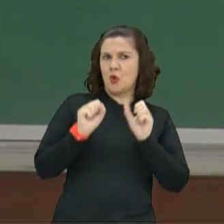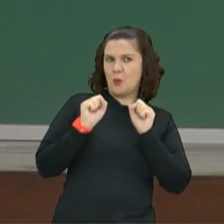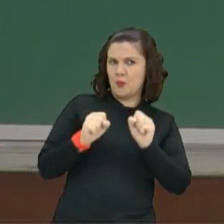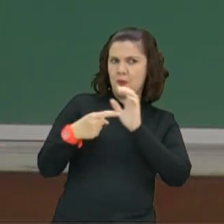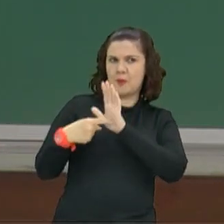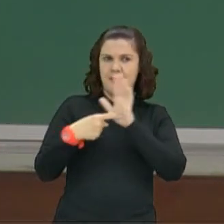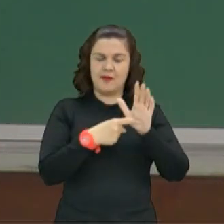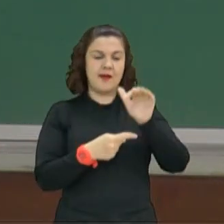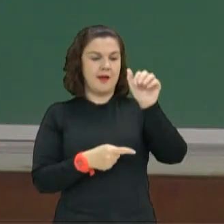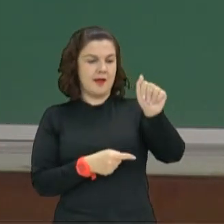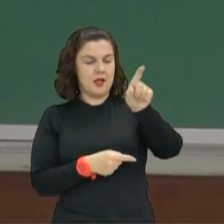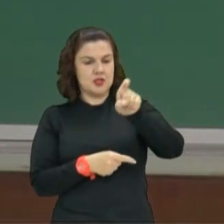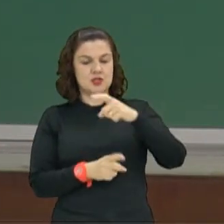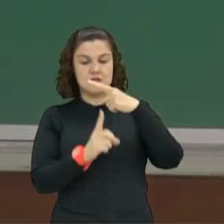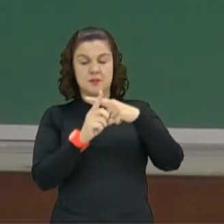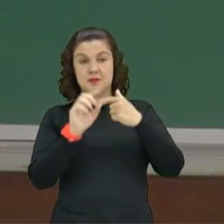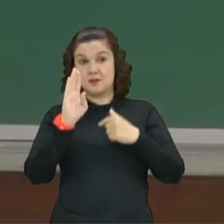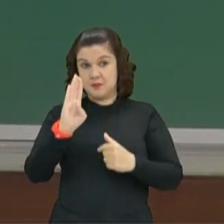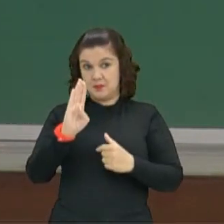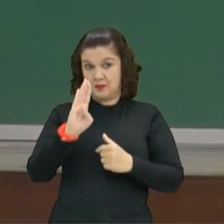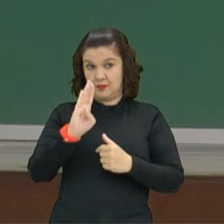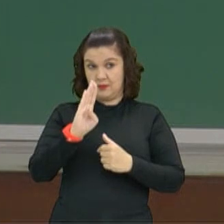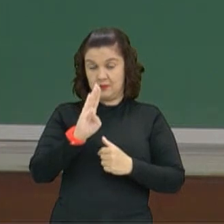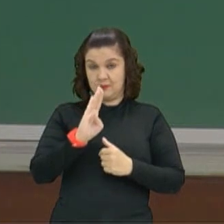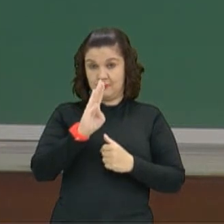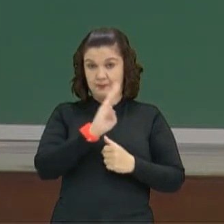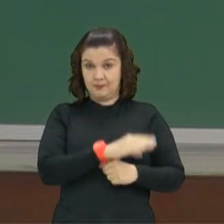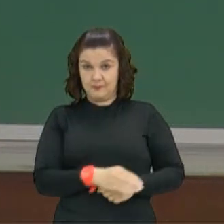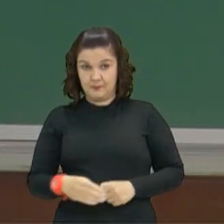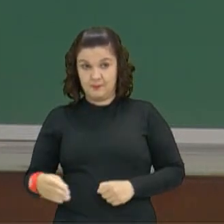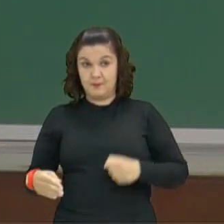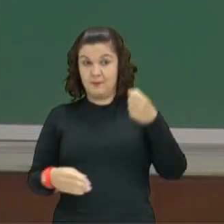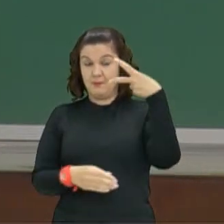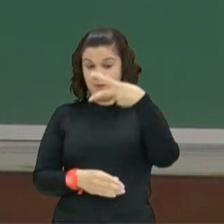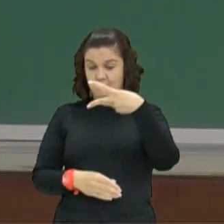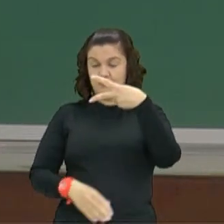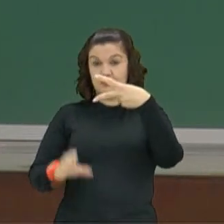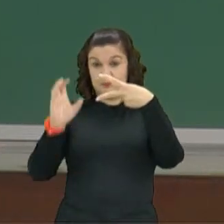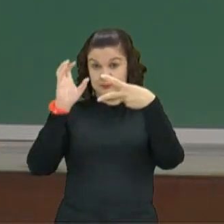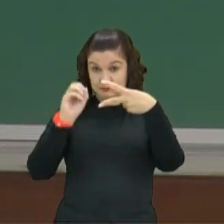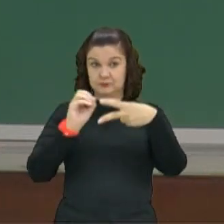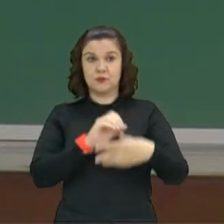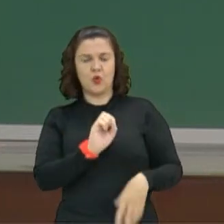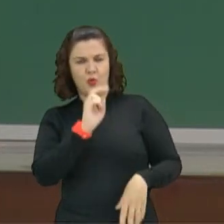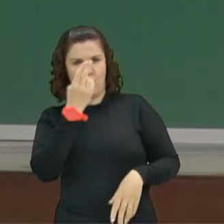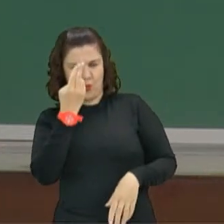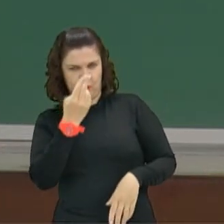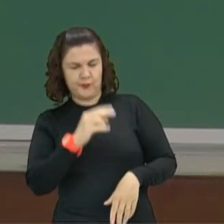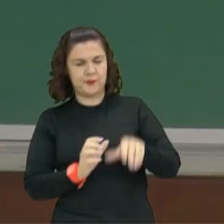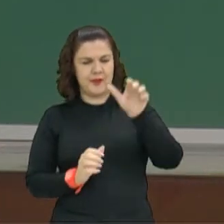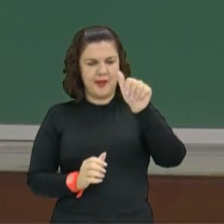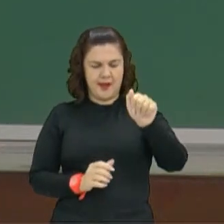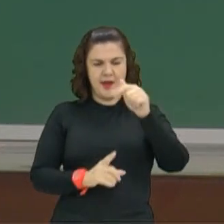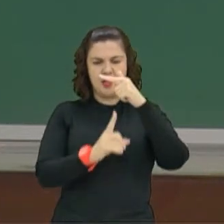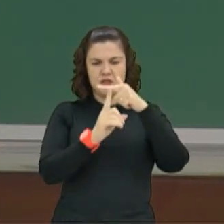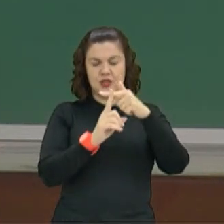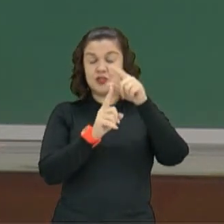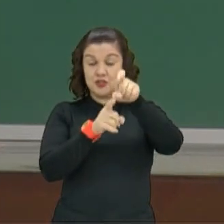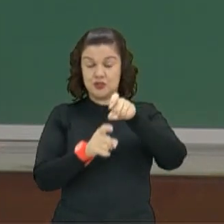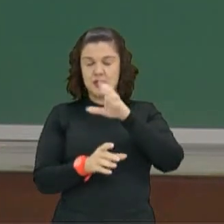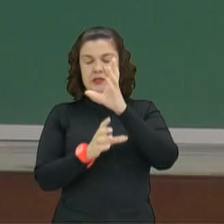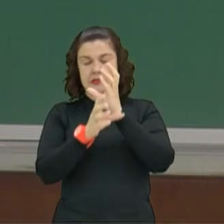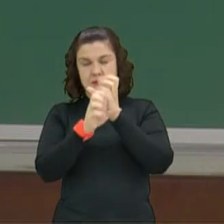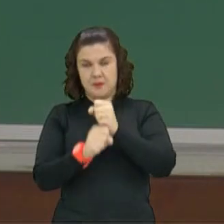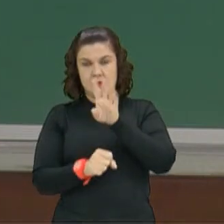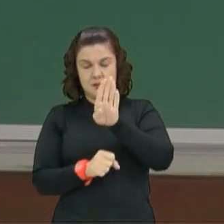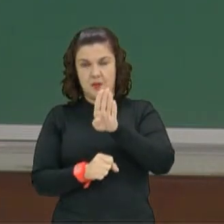representada como AX mais B maior que 0, ok? Ou AX mais B maior ou igual